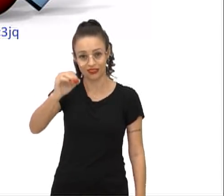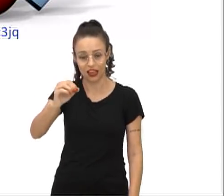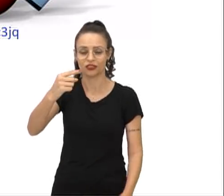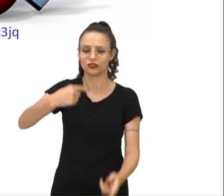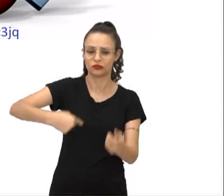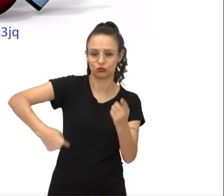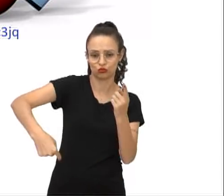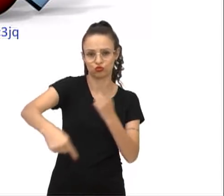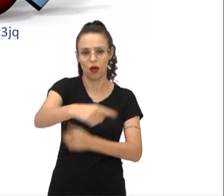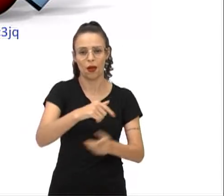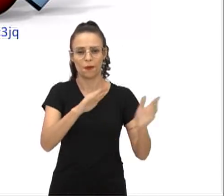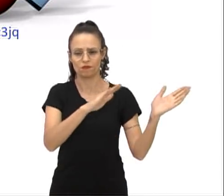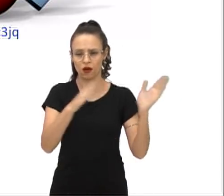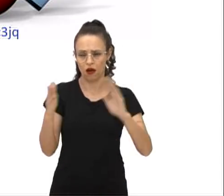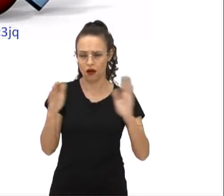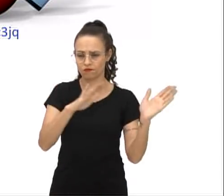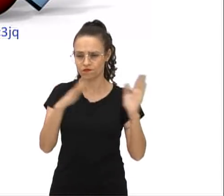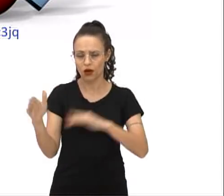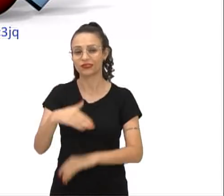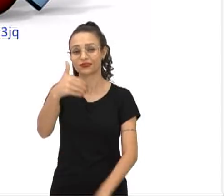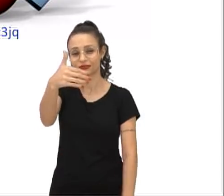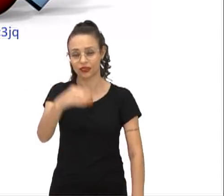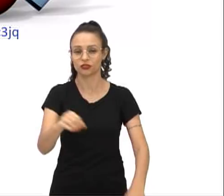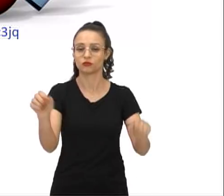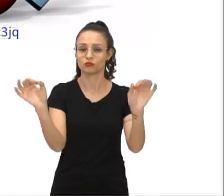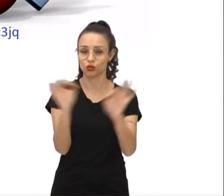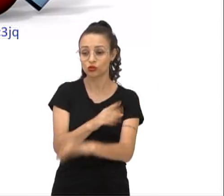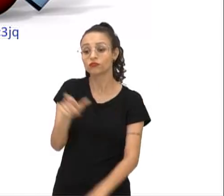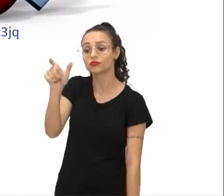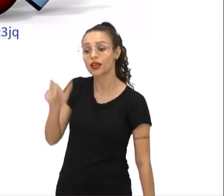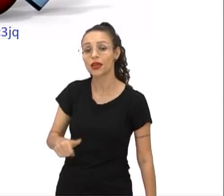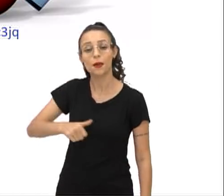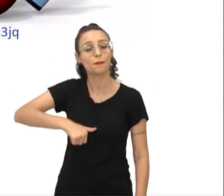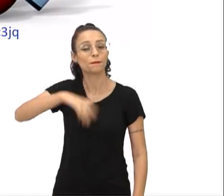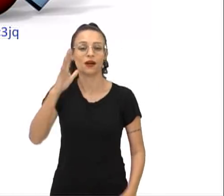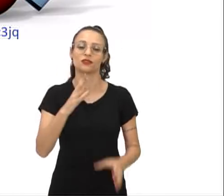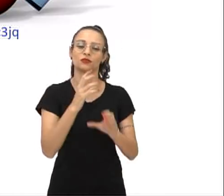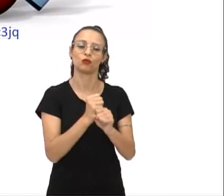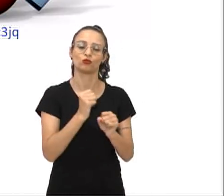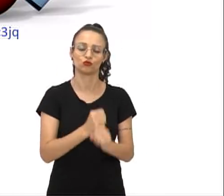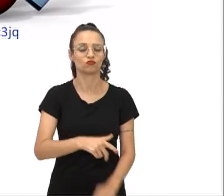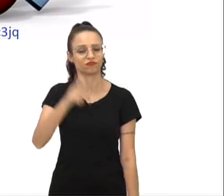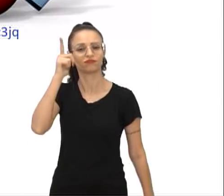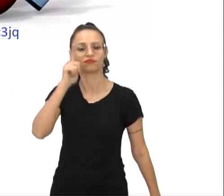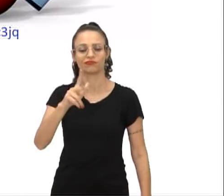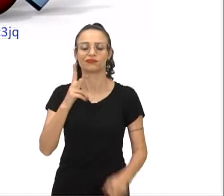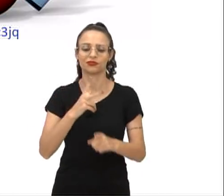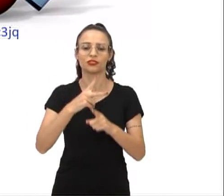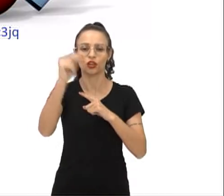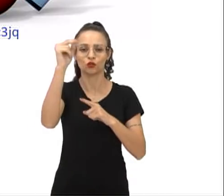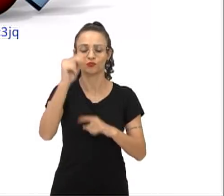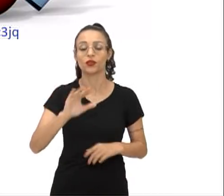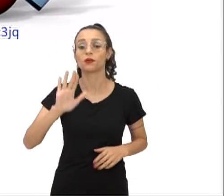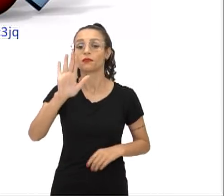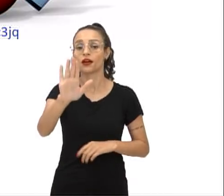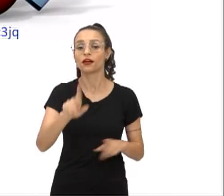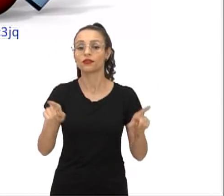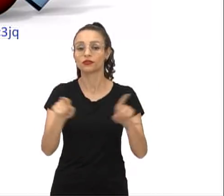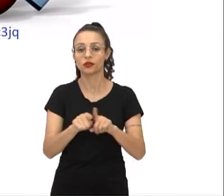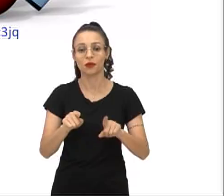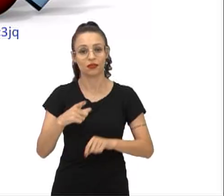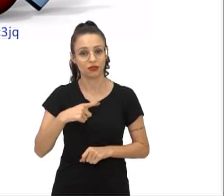frame, a 10ª rodada, o jogador que somar mais pontos é o que venceu o jogo. Mas daí nós temos aquelas